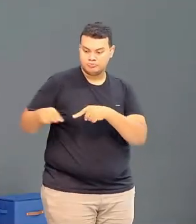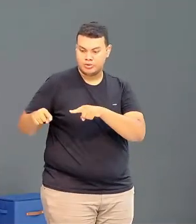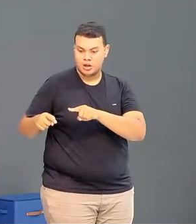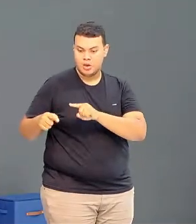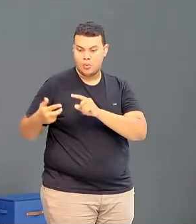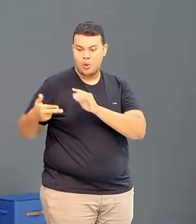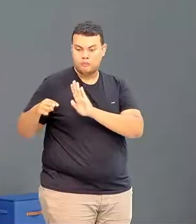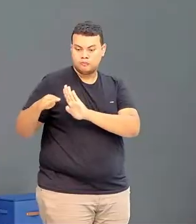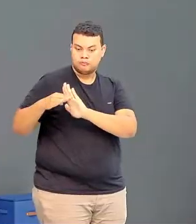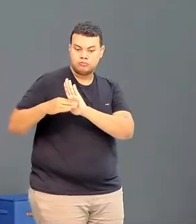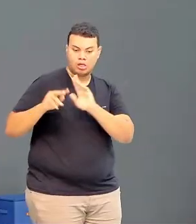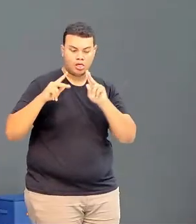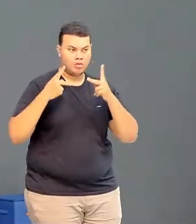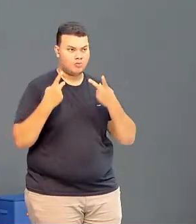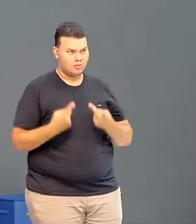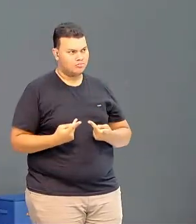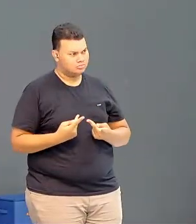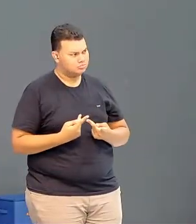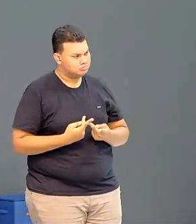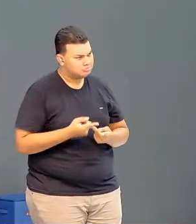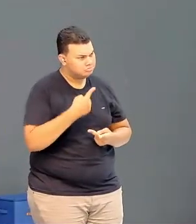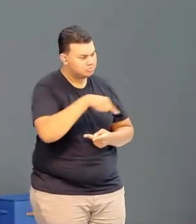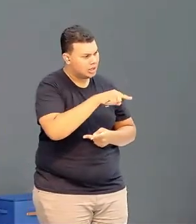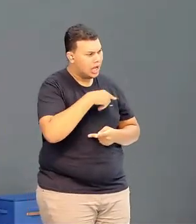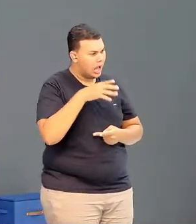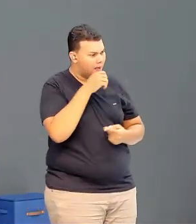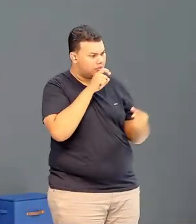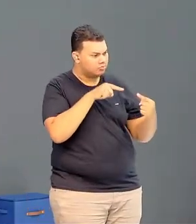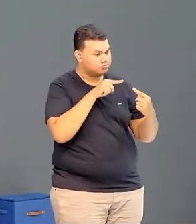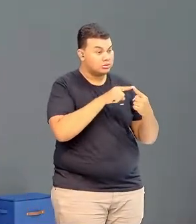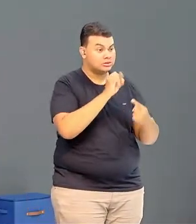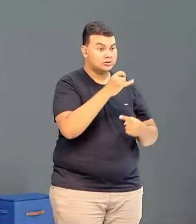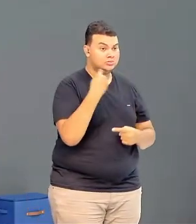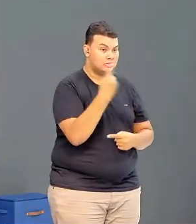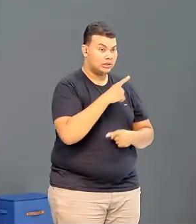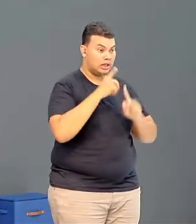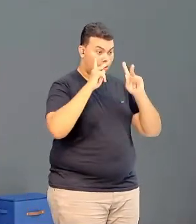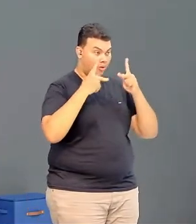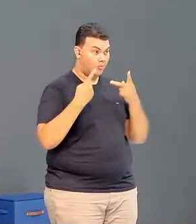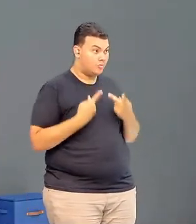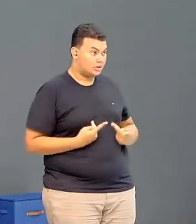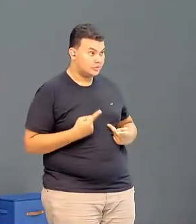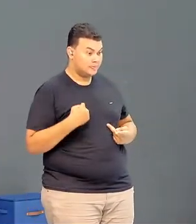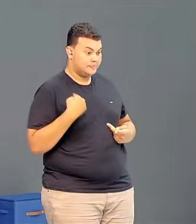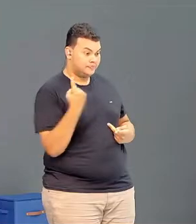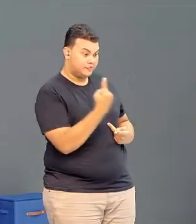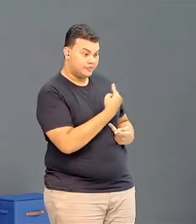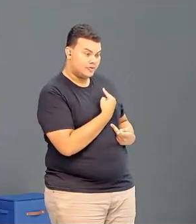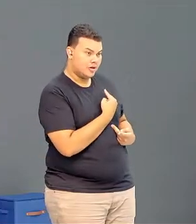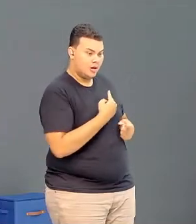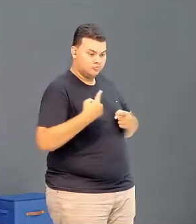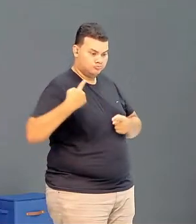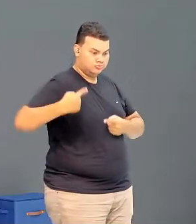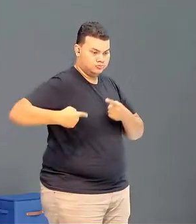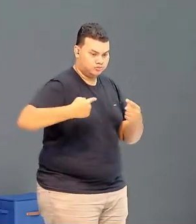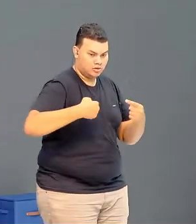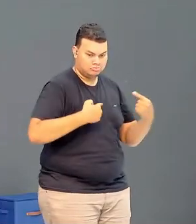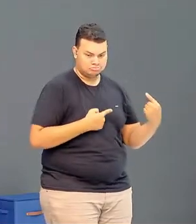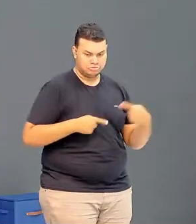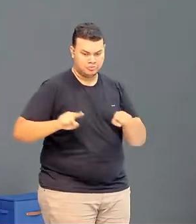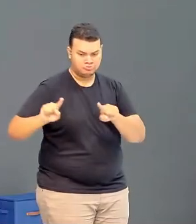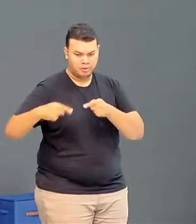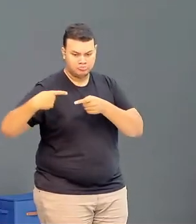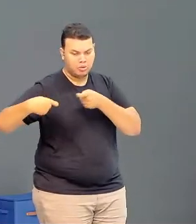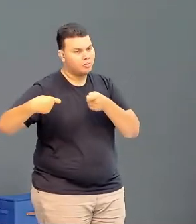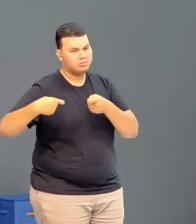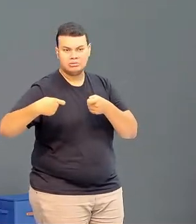padrões humanos. Tão direto, né? Ele diz, embora a gente seja humano, a nossa forma de lutar, a nossa guerra,